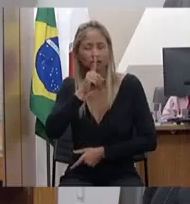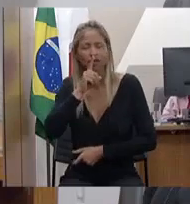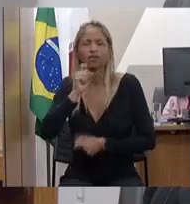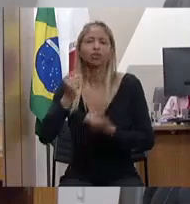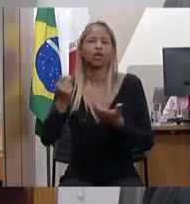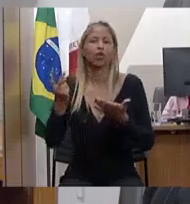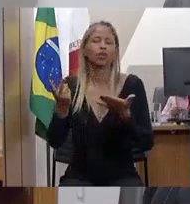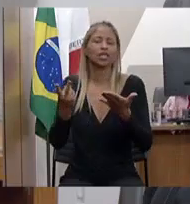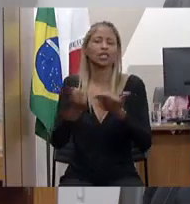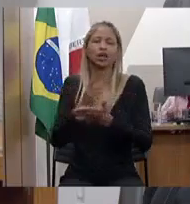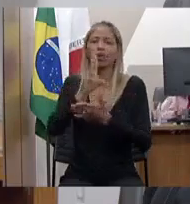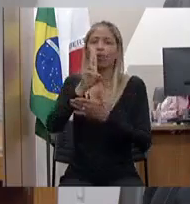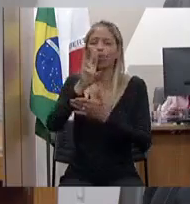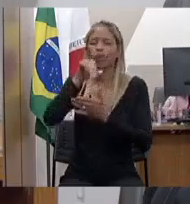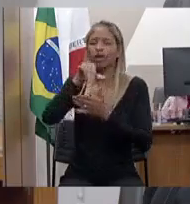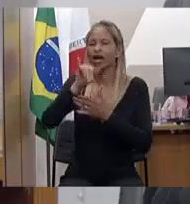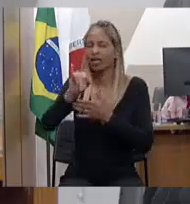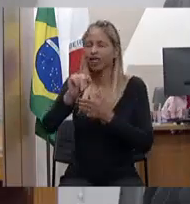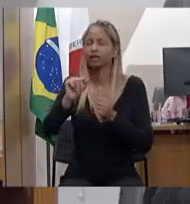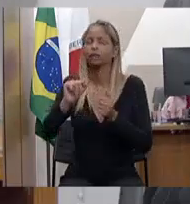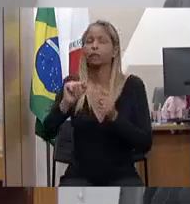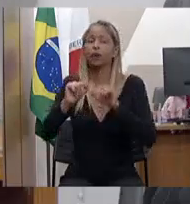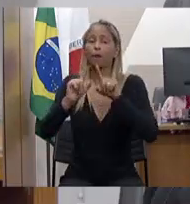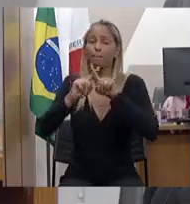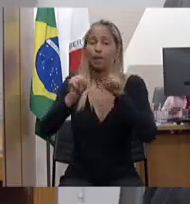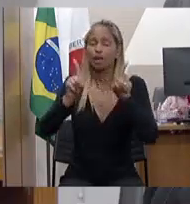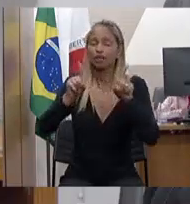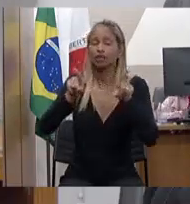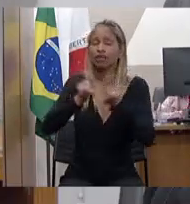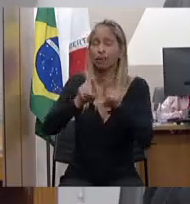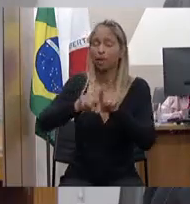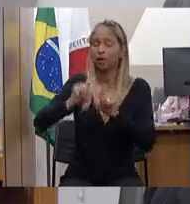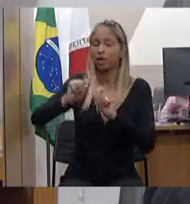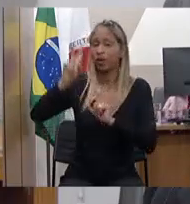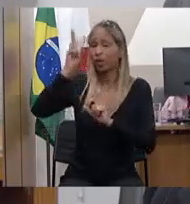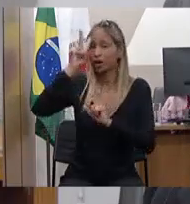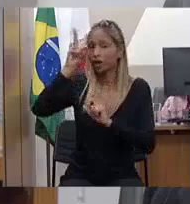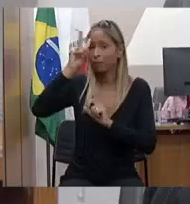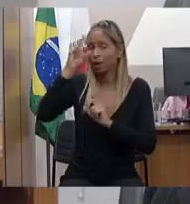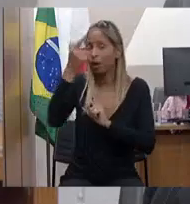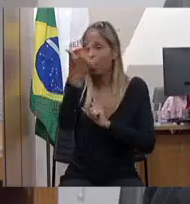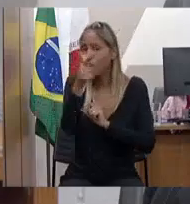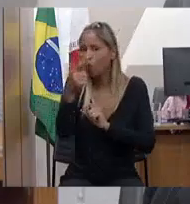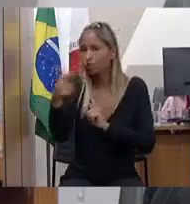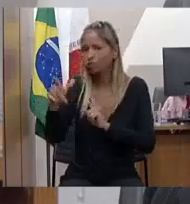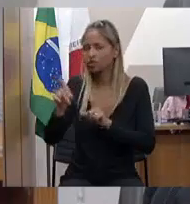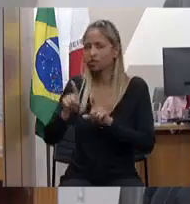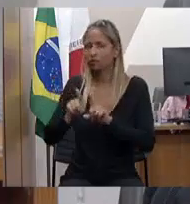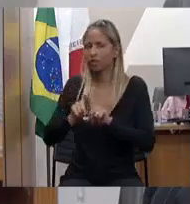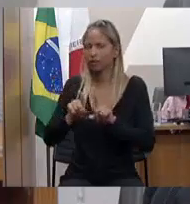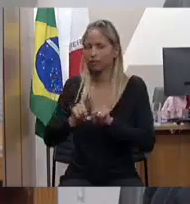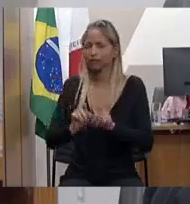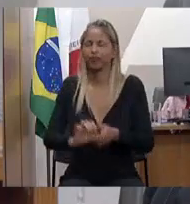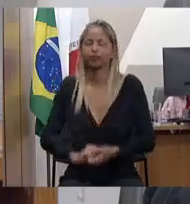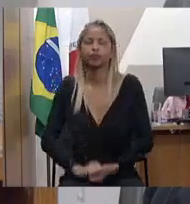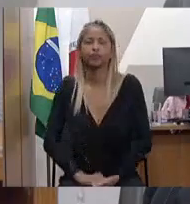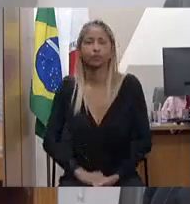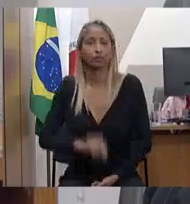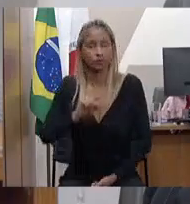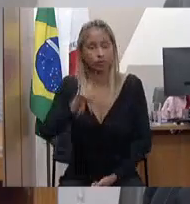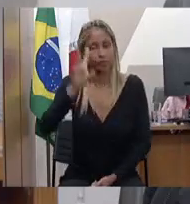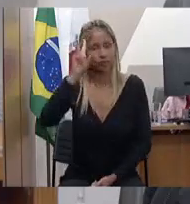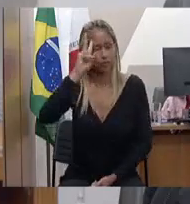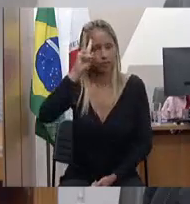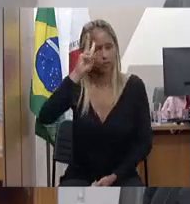de Unaí mas eu queria lembrar outros também eu queria lembrar